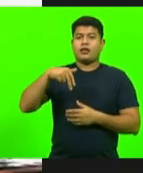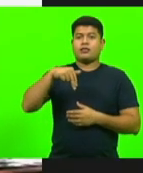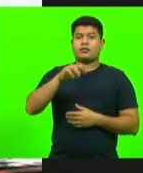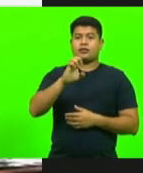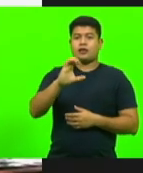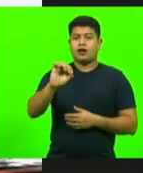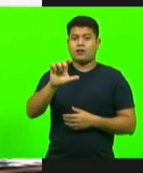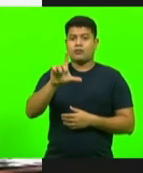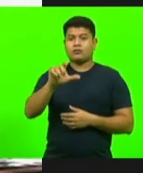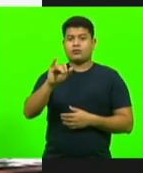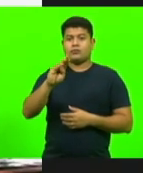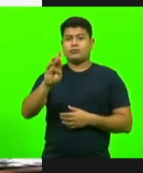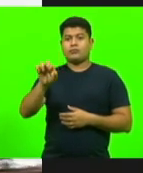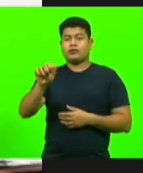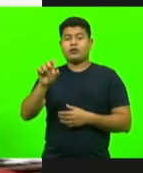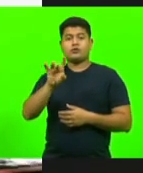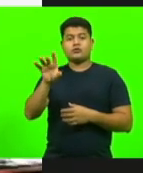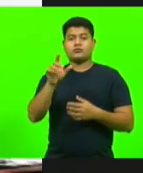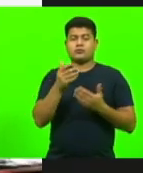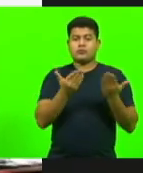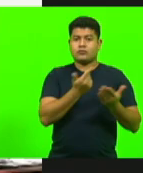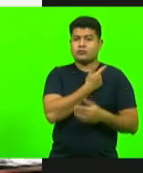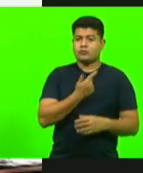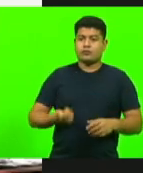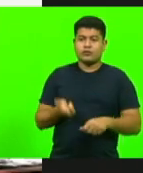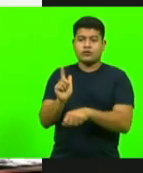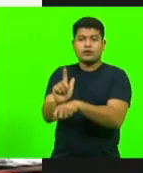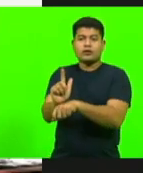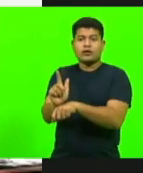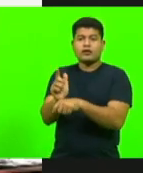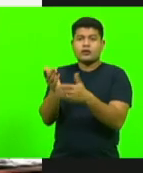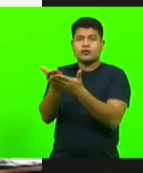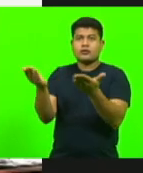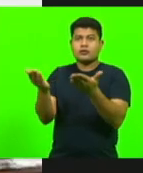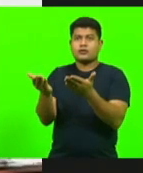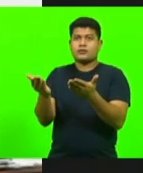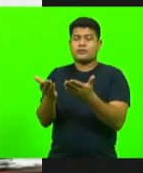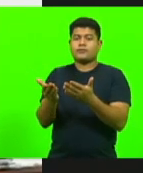gerencia a terceirização do serviço porque por uma cadastre-se